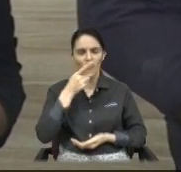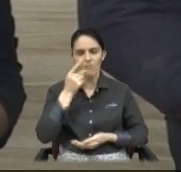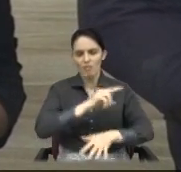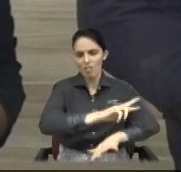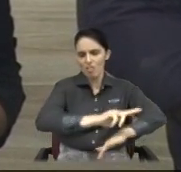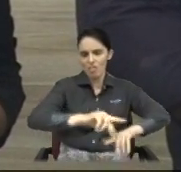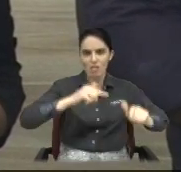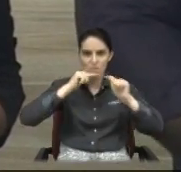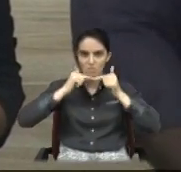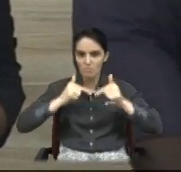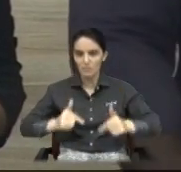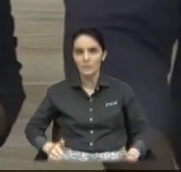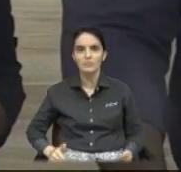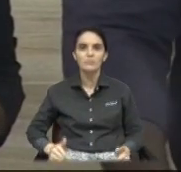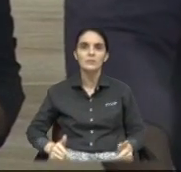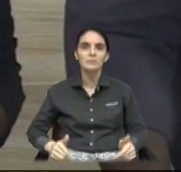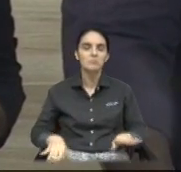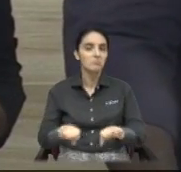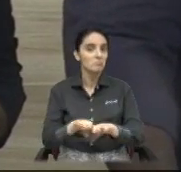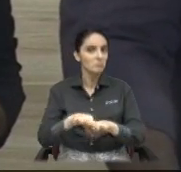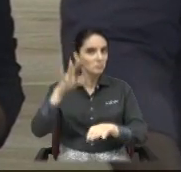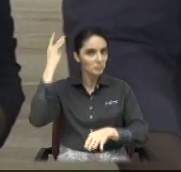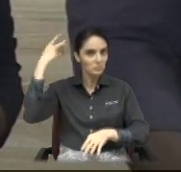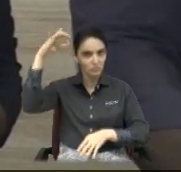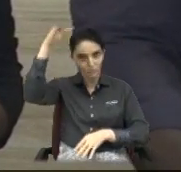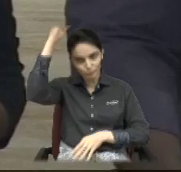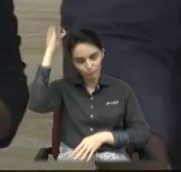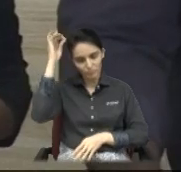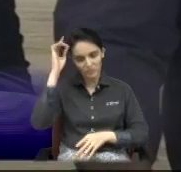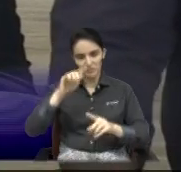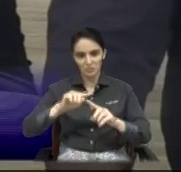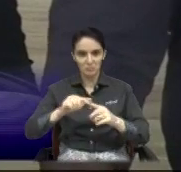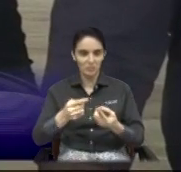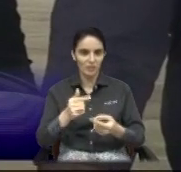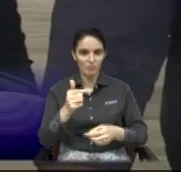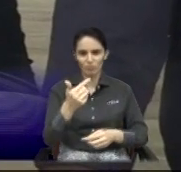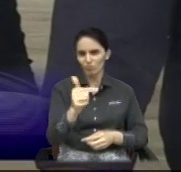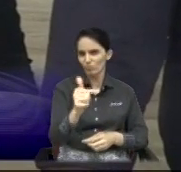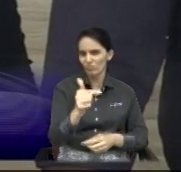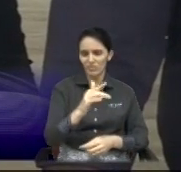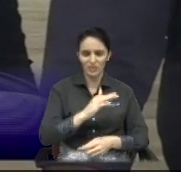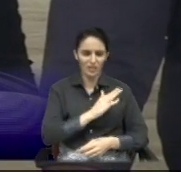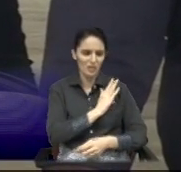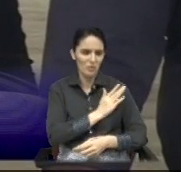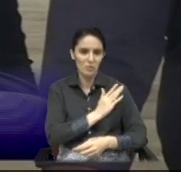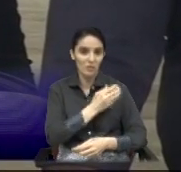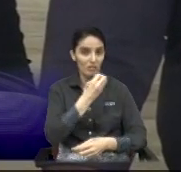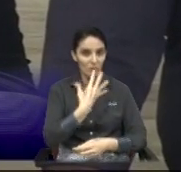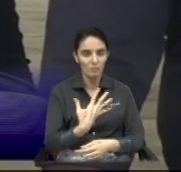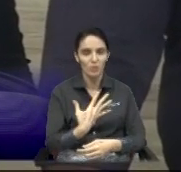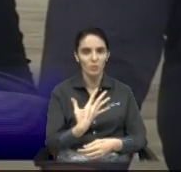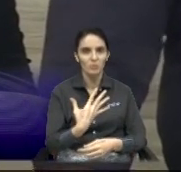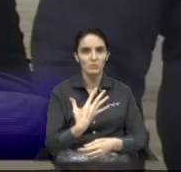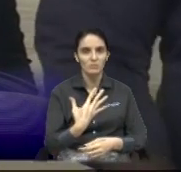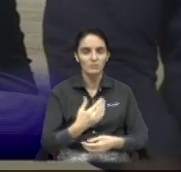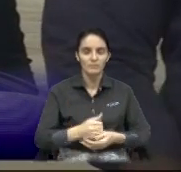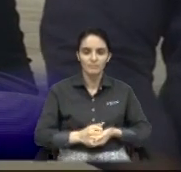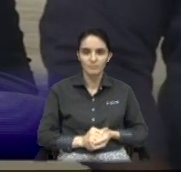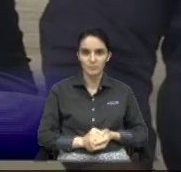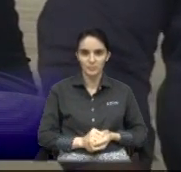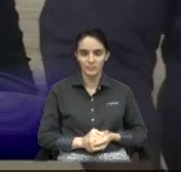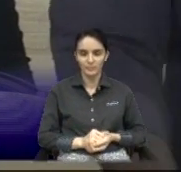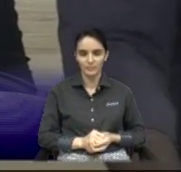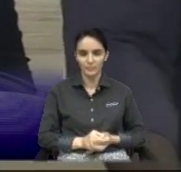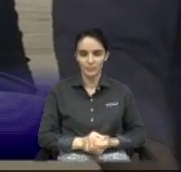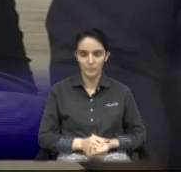dos homens e dos anjos, e não tivesse caridade, seria como o metal que soa e como o sino que